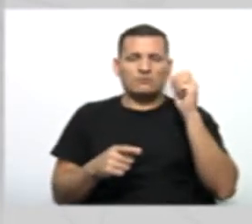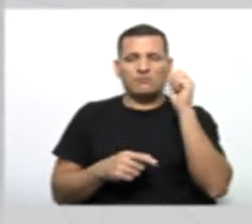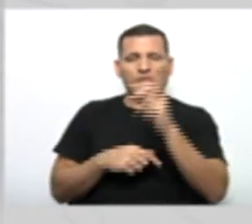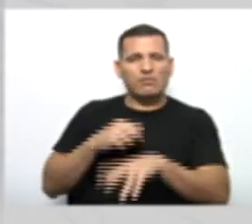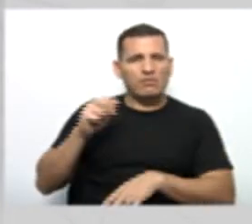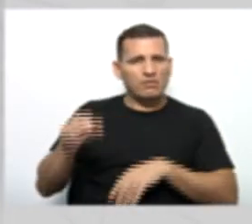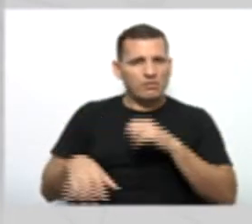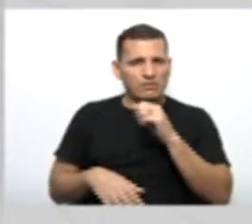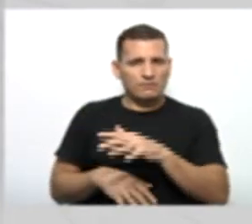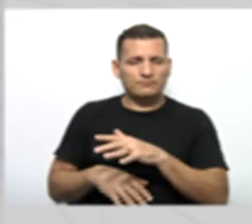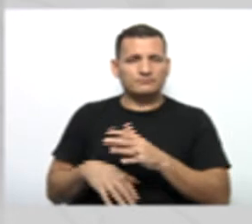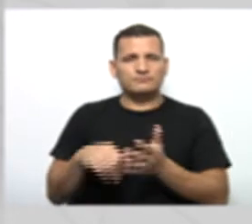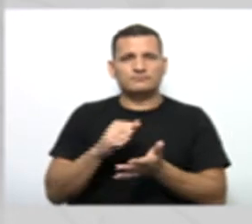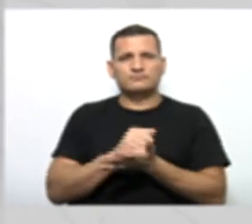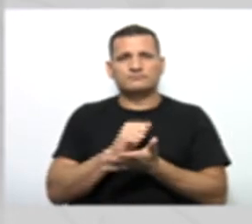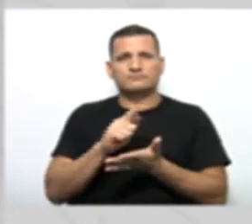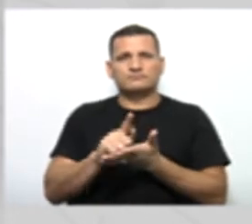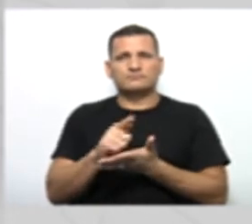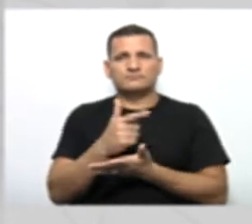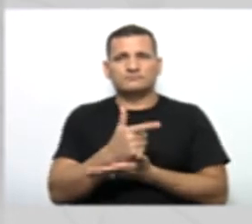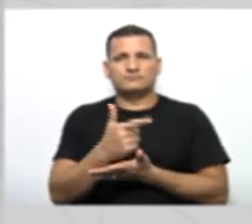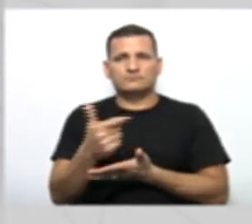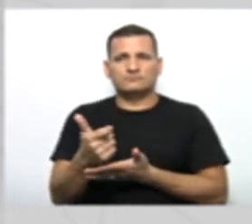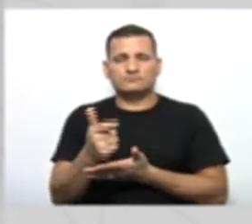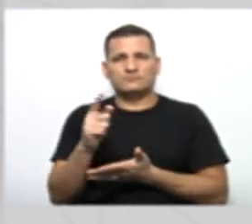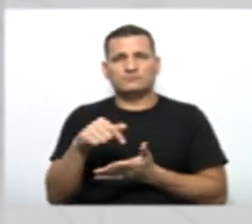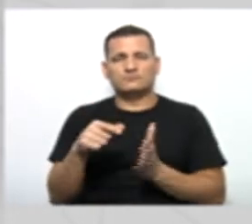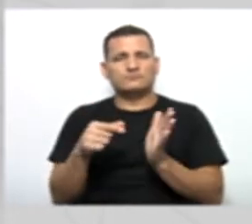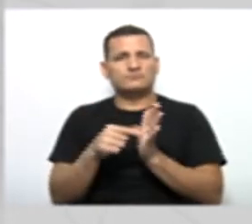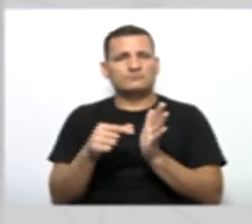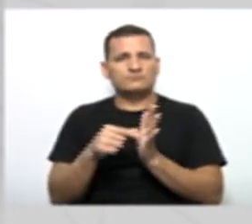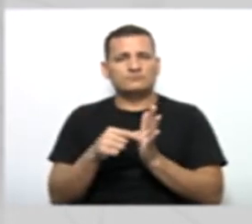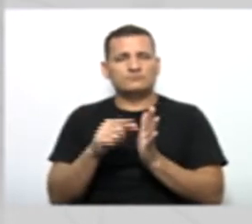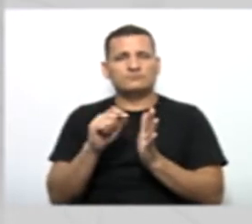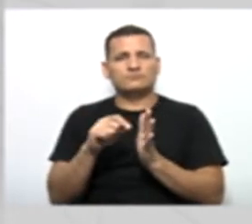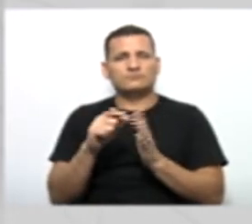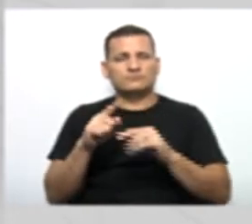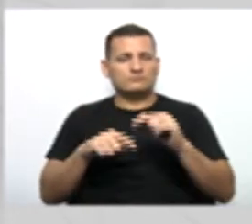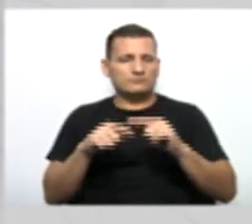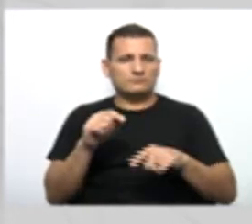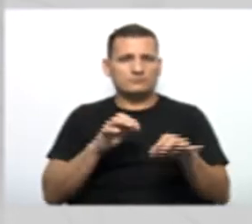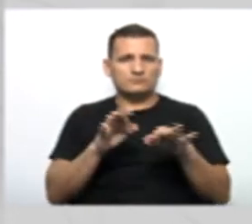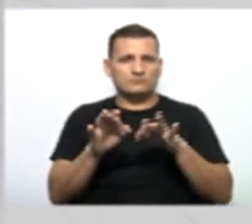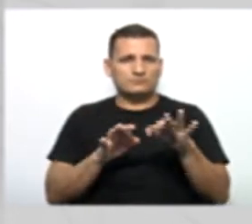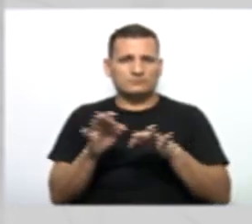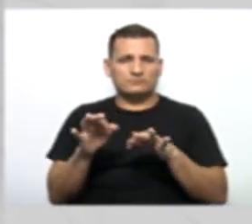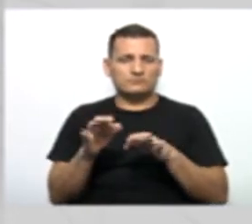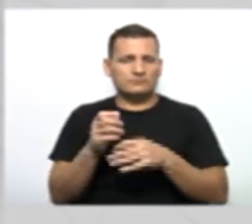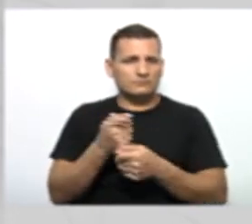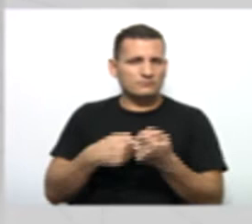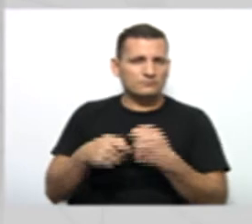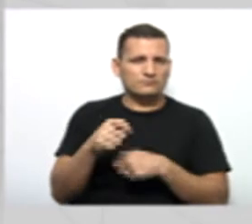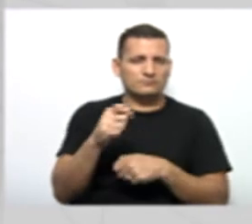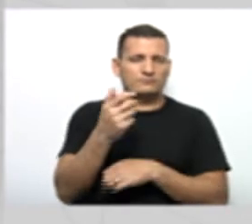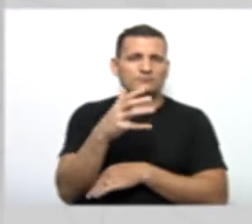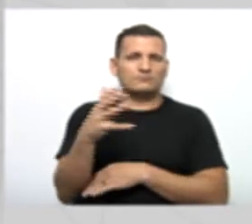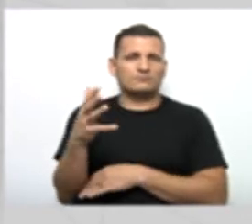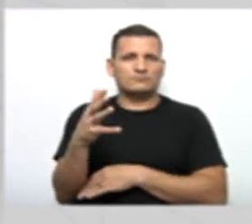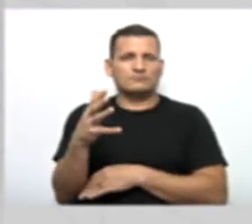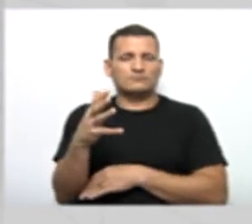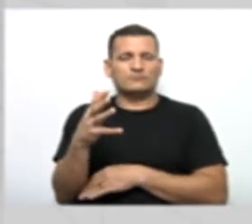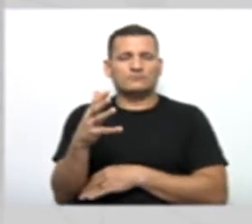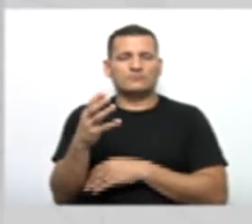Então, a Agenda 21 é um instrumento para se planejar a gestão ambiental, se planejar como vai se frear